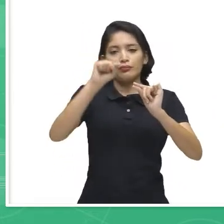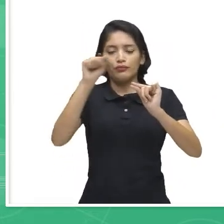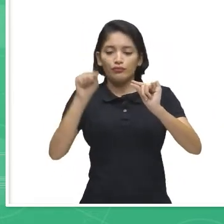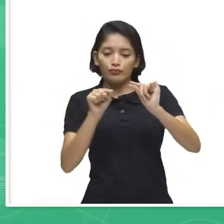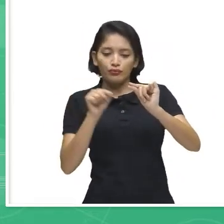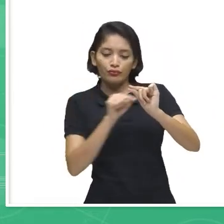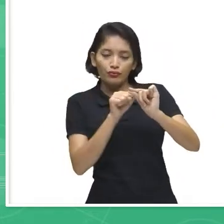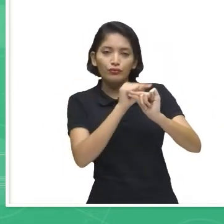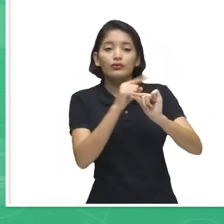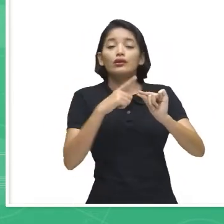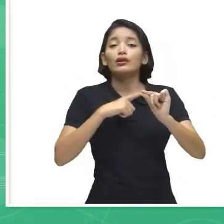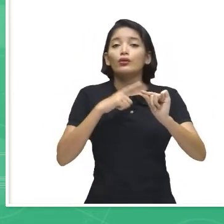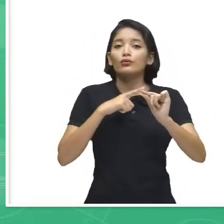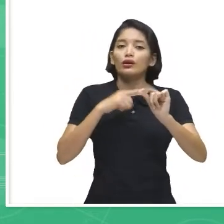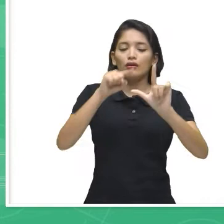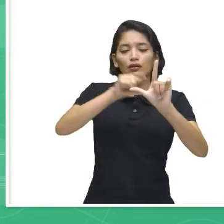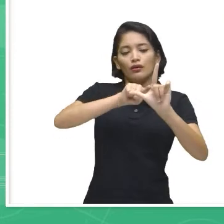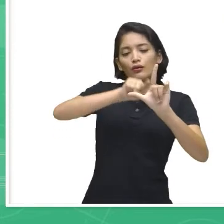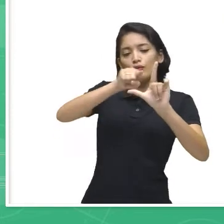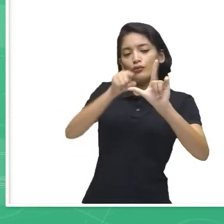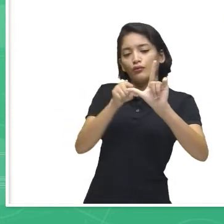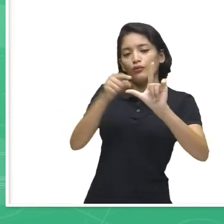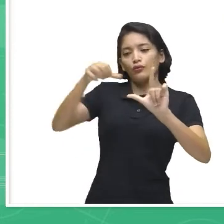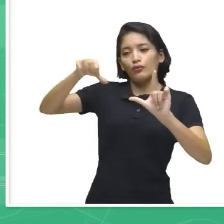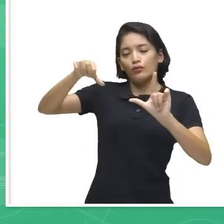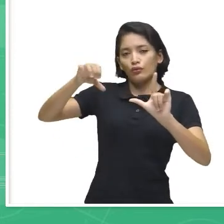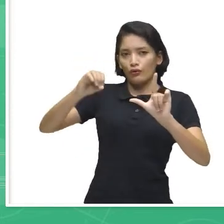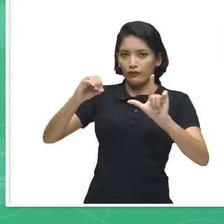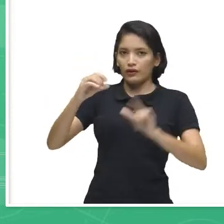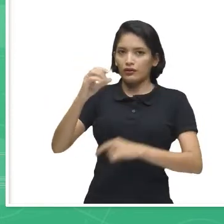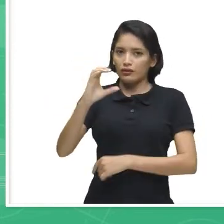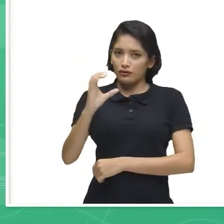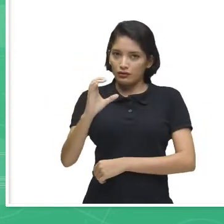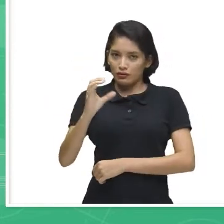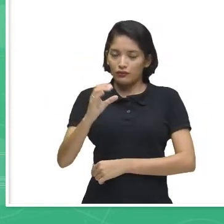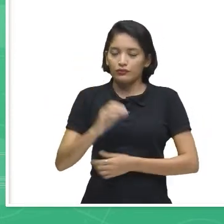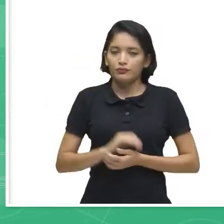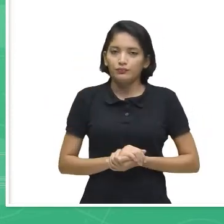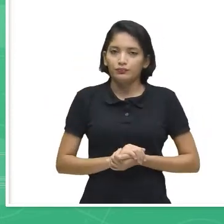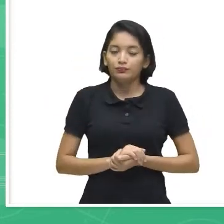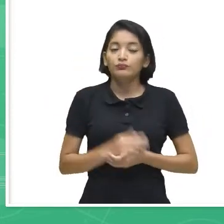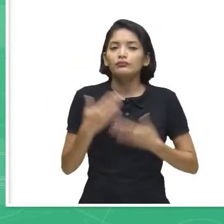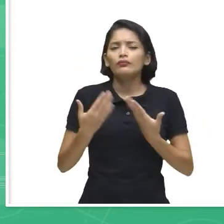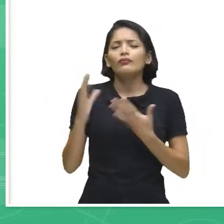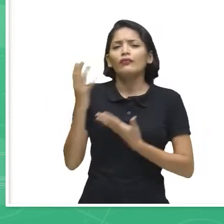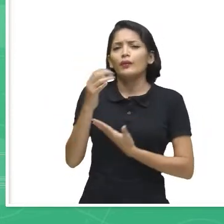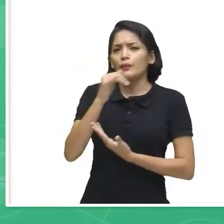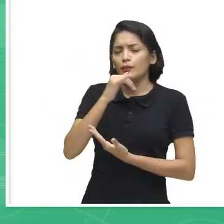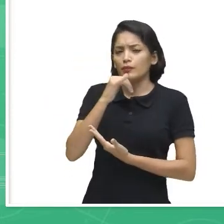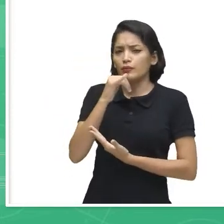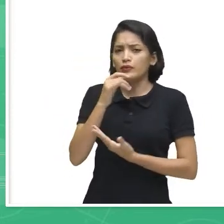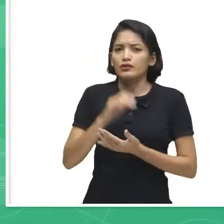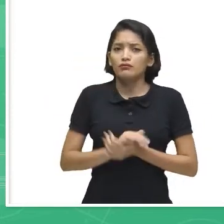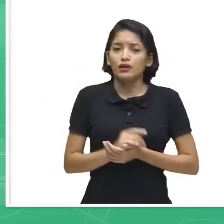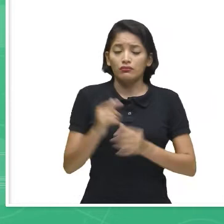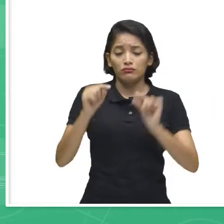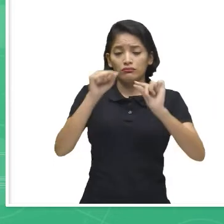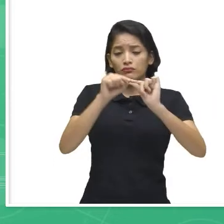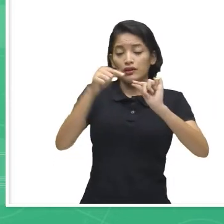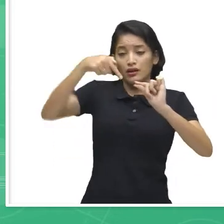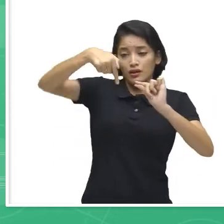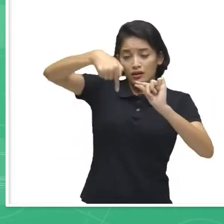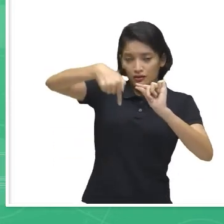temos um ângulo de 90 graus, tá certo? Olha, então, o que acontece aqui? Olha, quando eu tenho uma carga Q, a